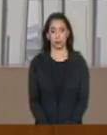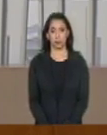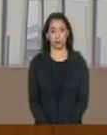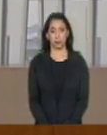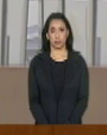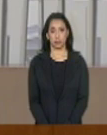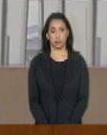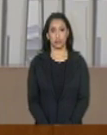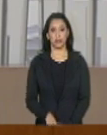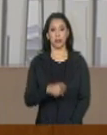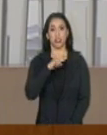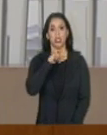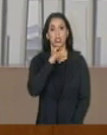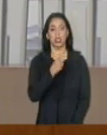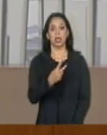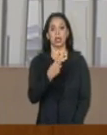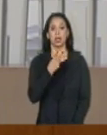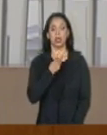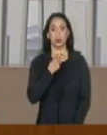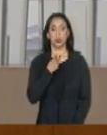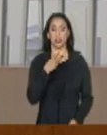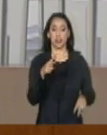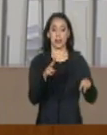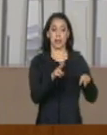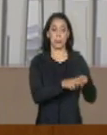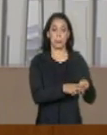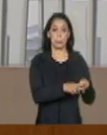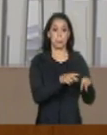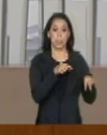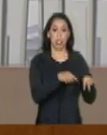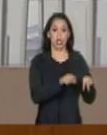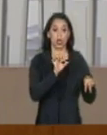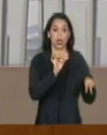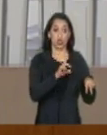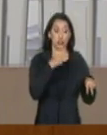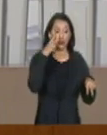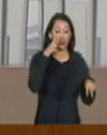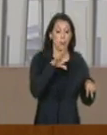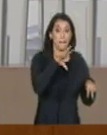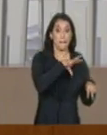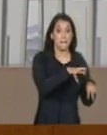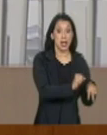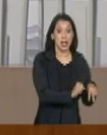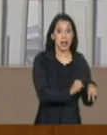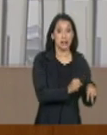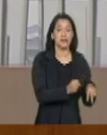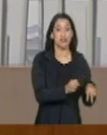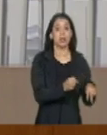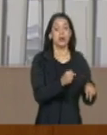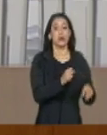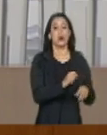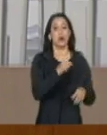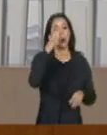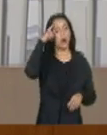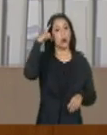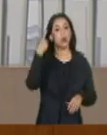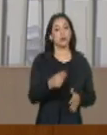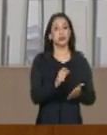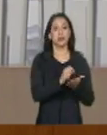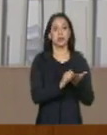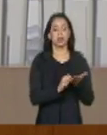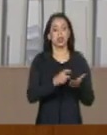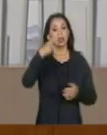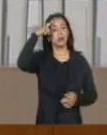ninguém poderá ser preso senão em flagrante delito ou por ordem escrita e fundamentada da